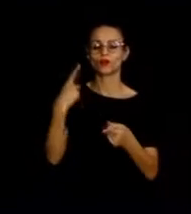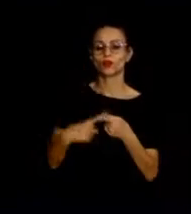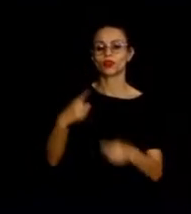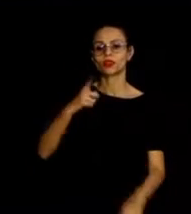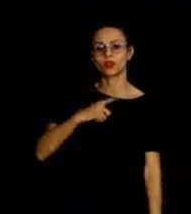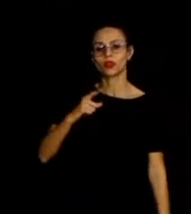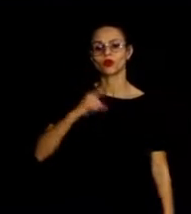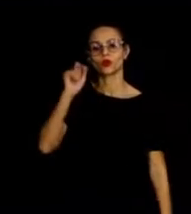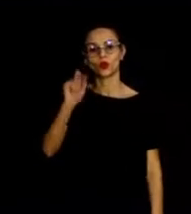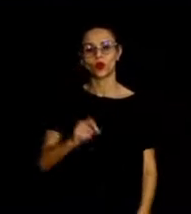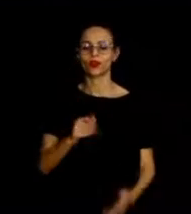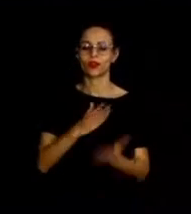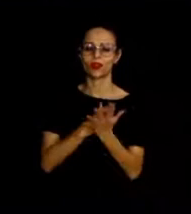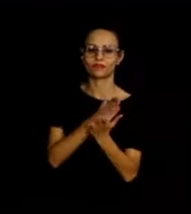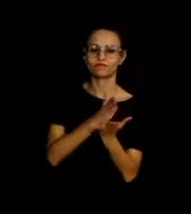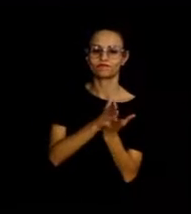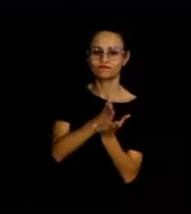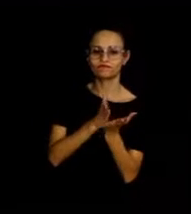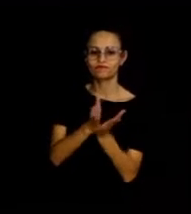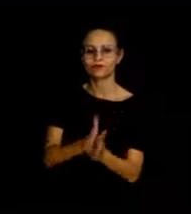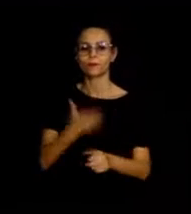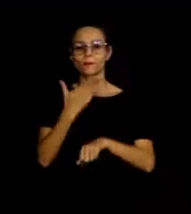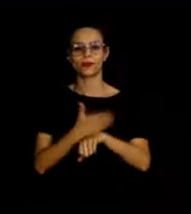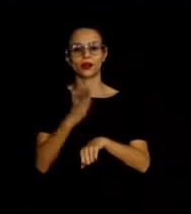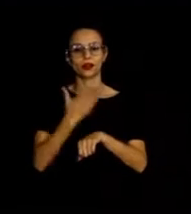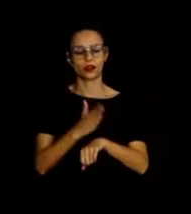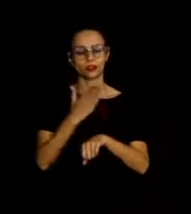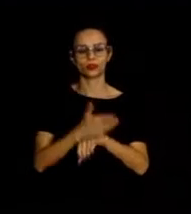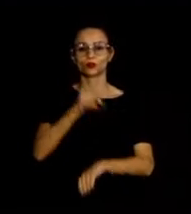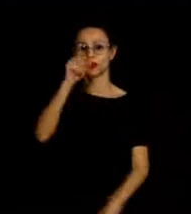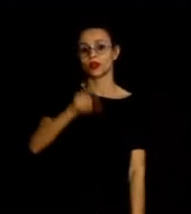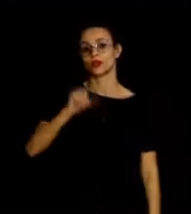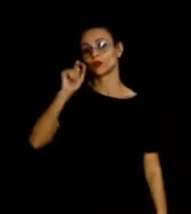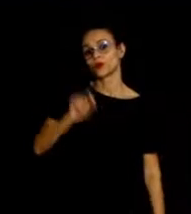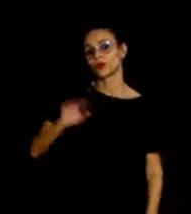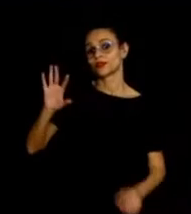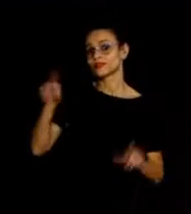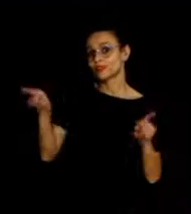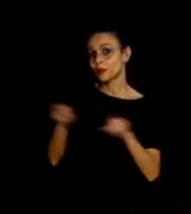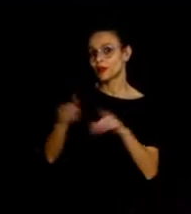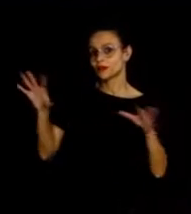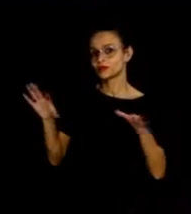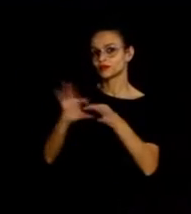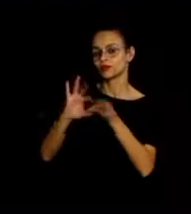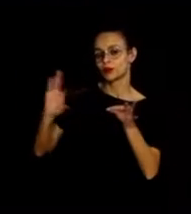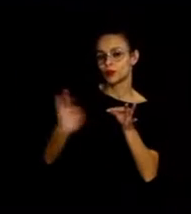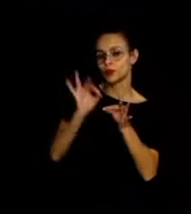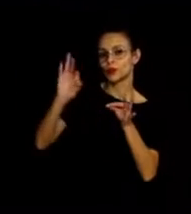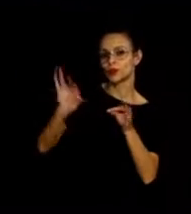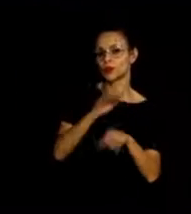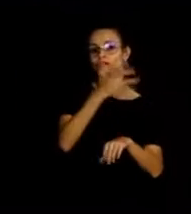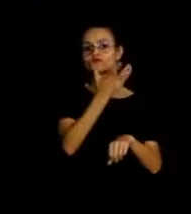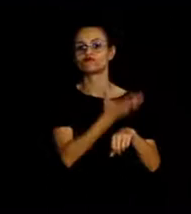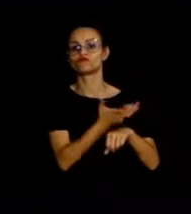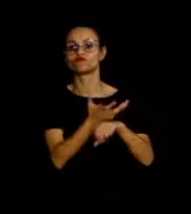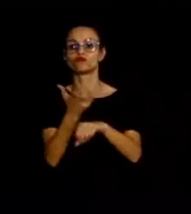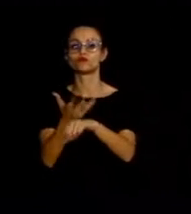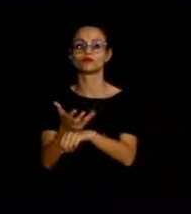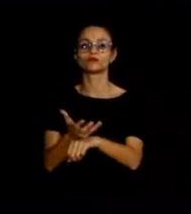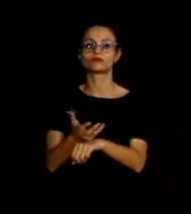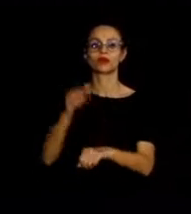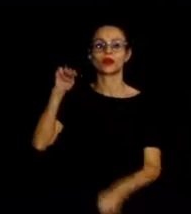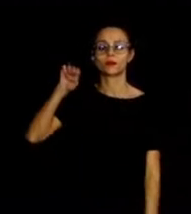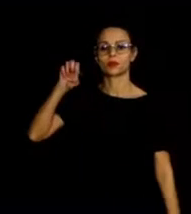todo então esse eixo prático isso prático que inclusive vai ser costurado por um conjunto de disciplinas chamadas de